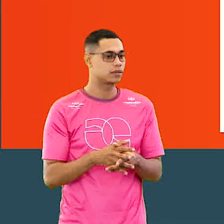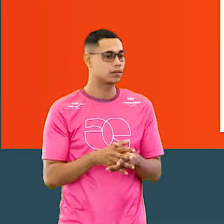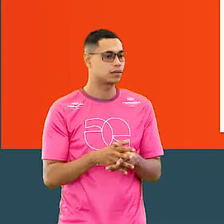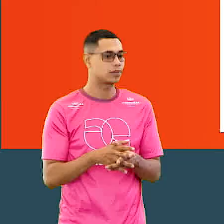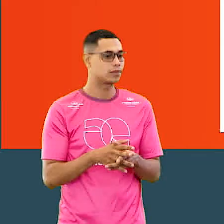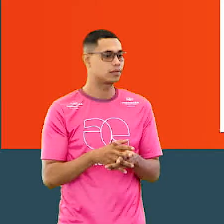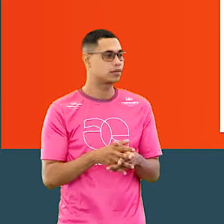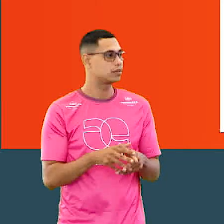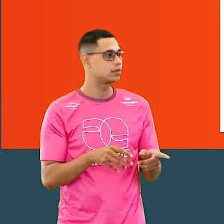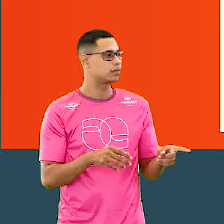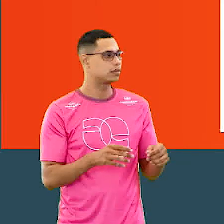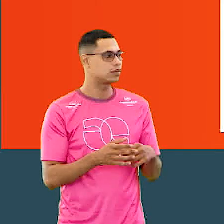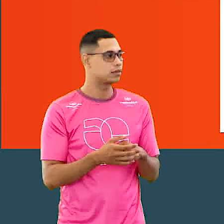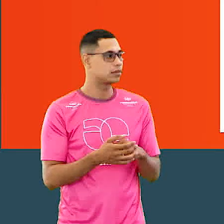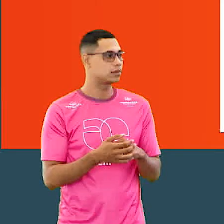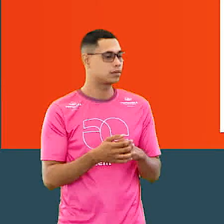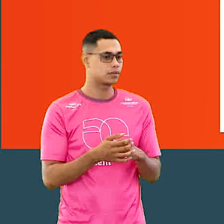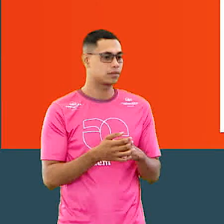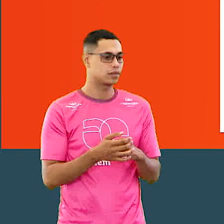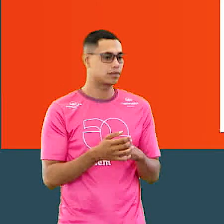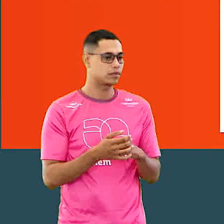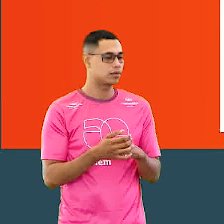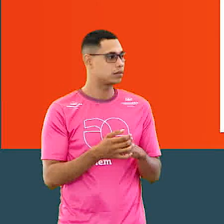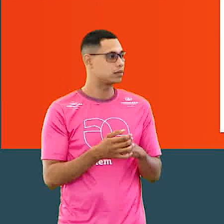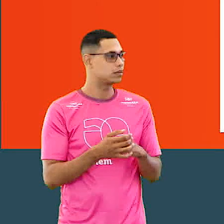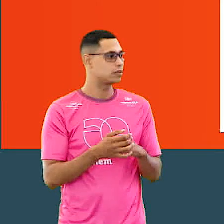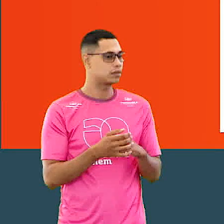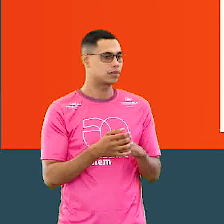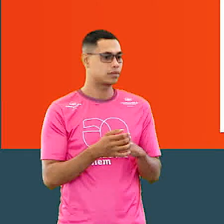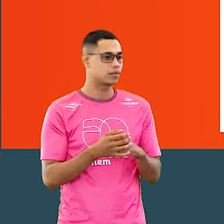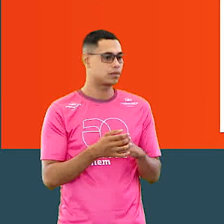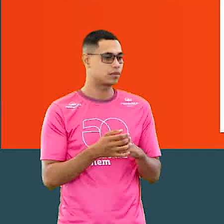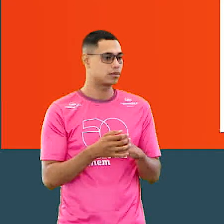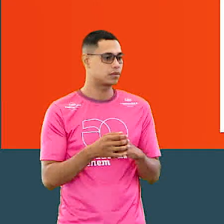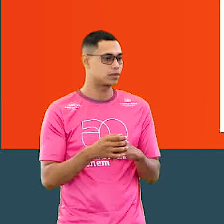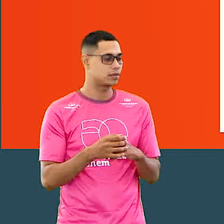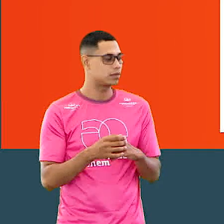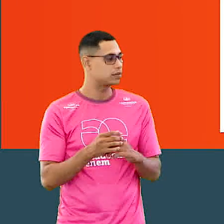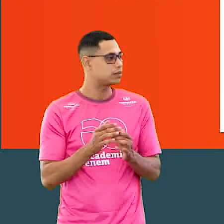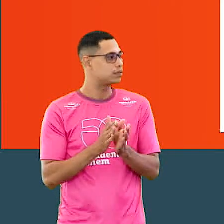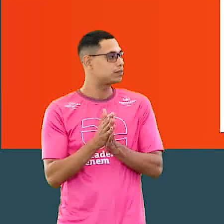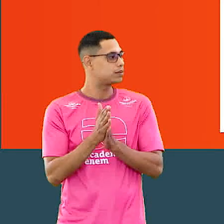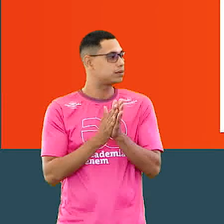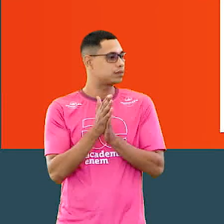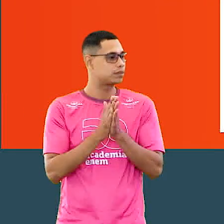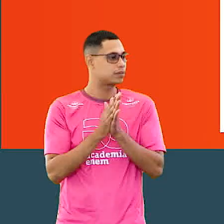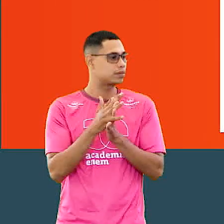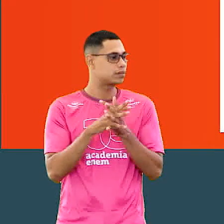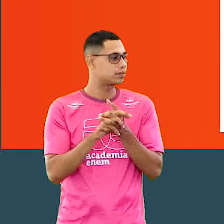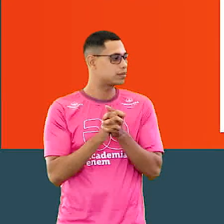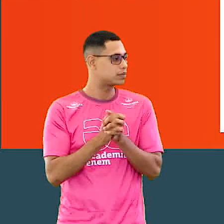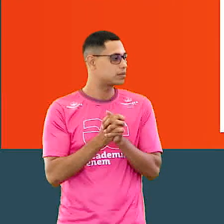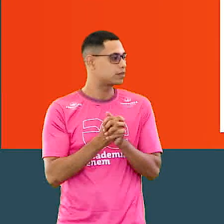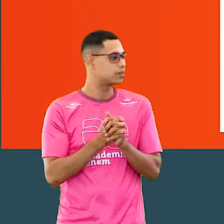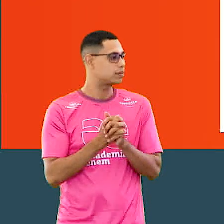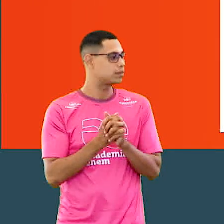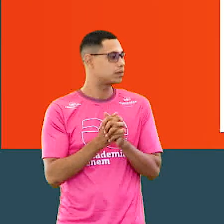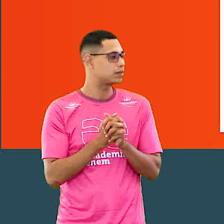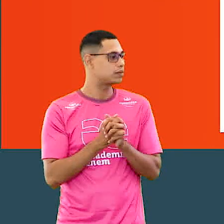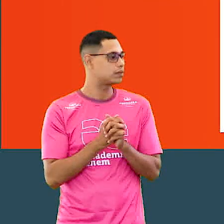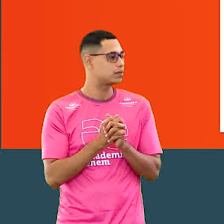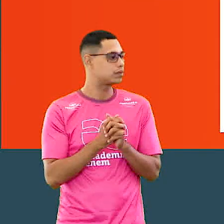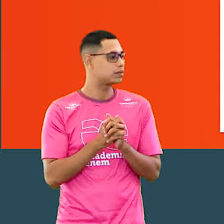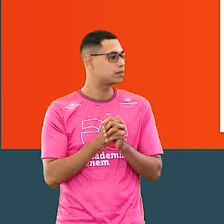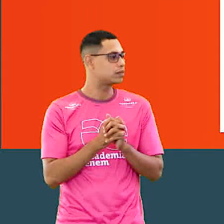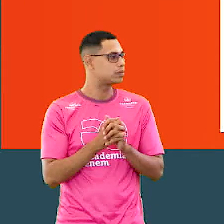É porque eu não consigo ler lá bem pertinho. Ah, a tela daqui? Beleza. Vamos lá, agora eu quero falar um